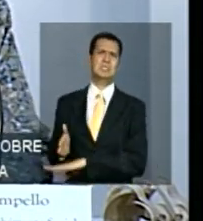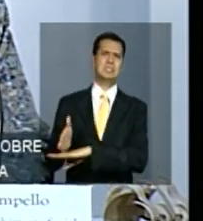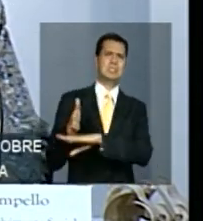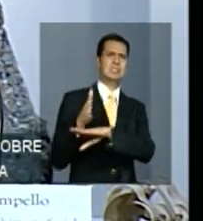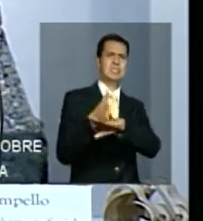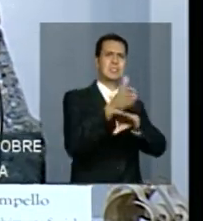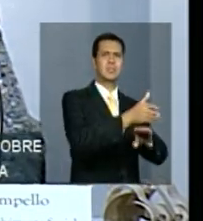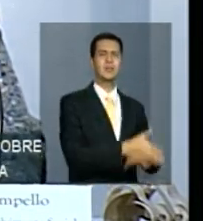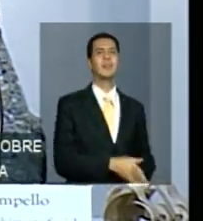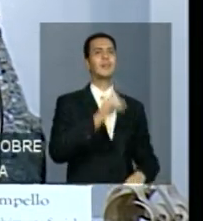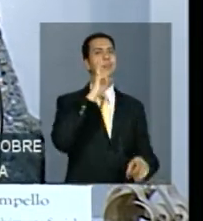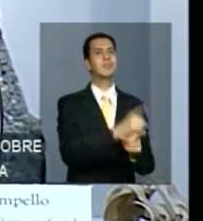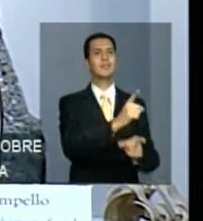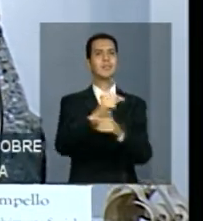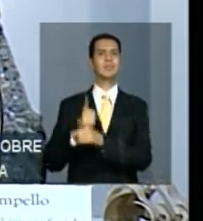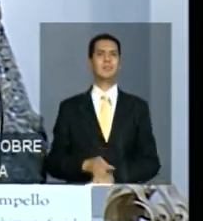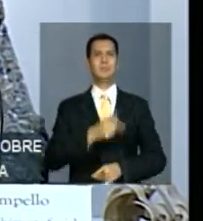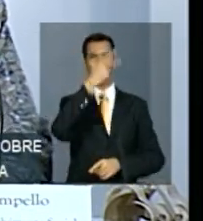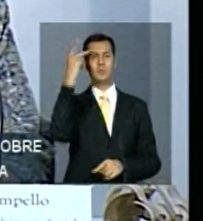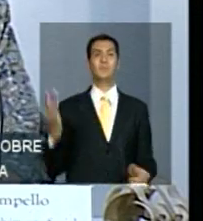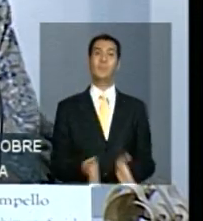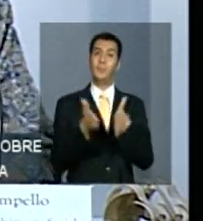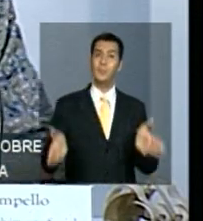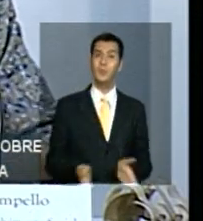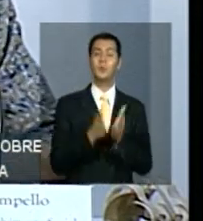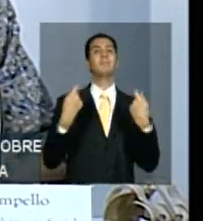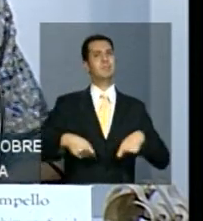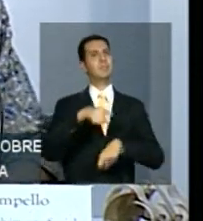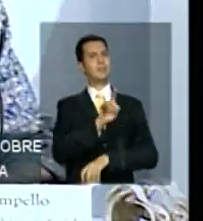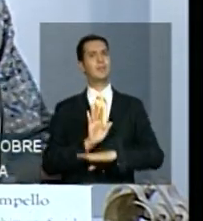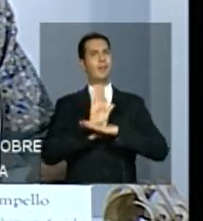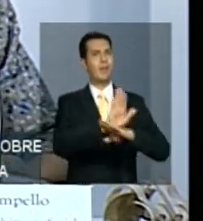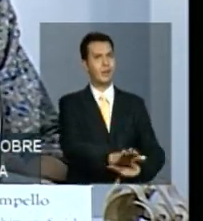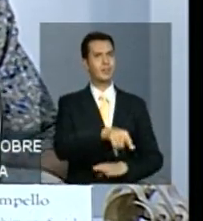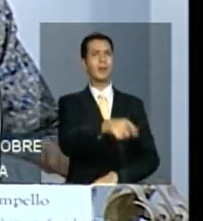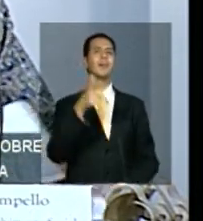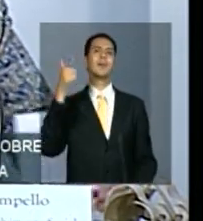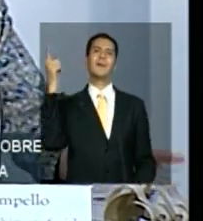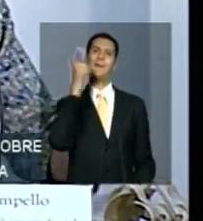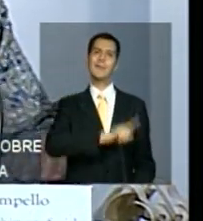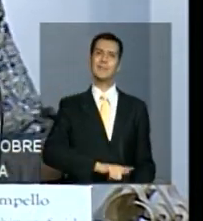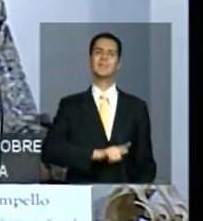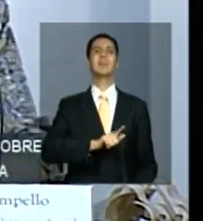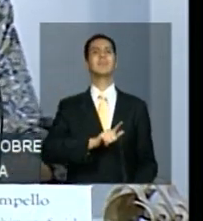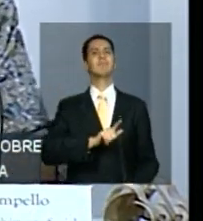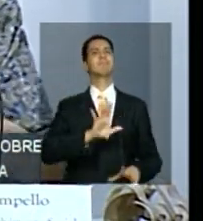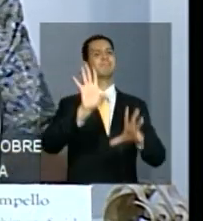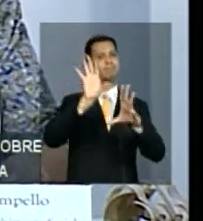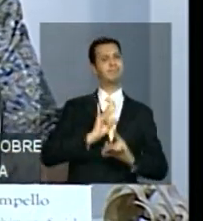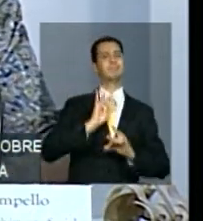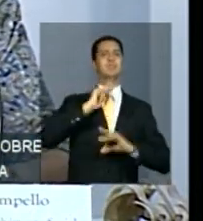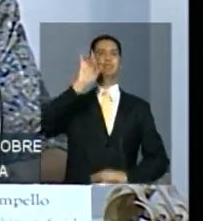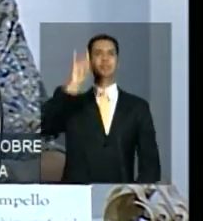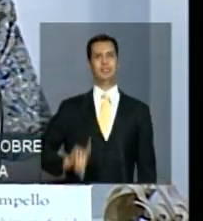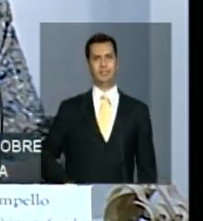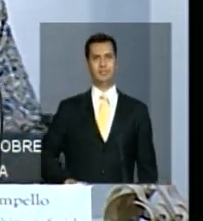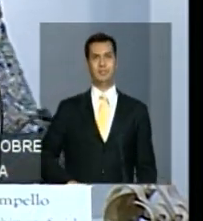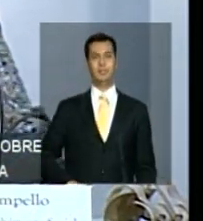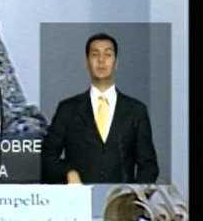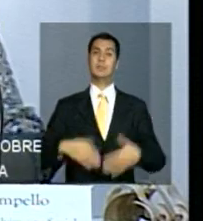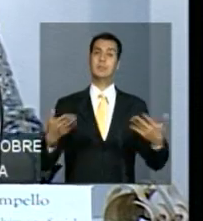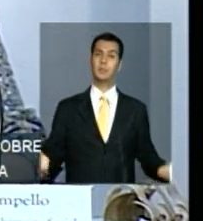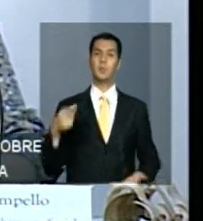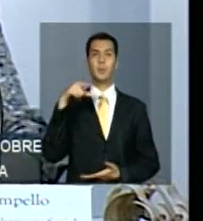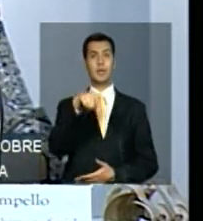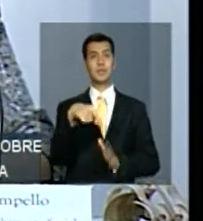pobreza são frágeis e precisam ser apoiadas até para ter acesso aos seus direitos então esse é o primeiro grande número